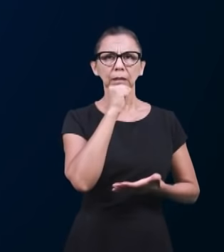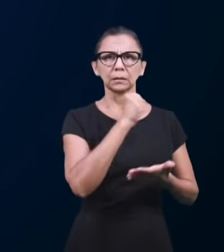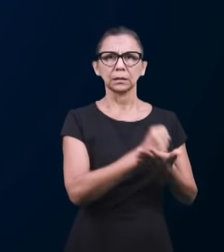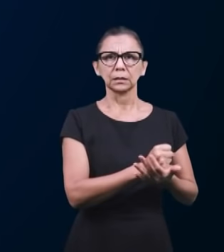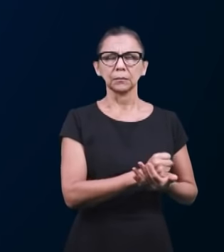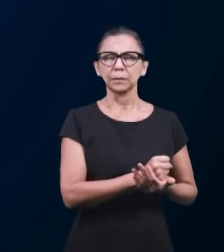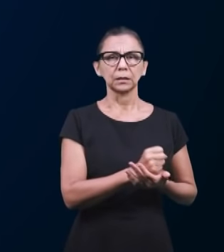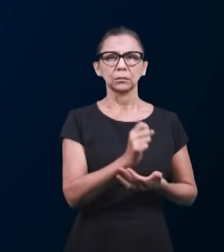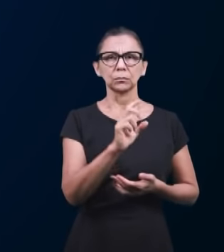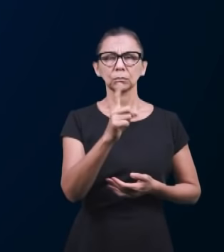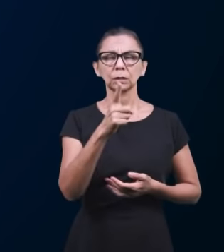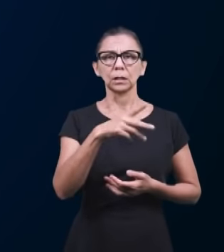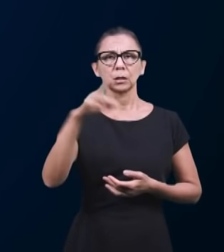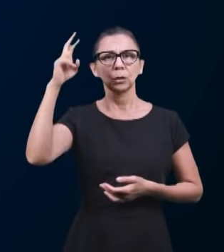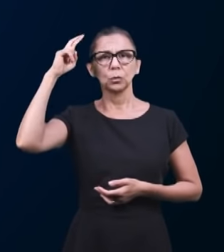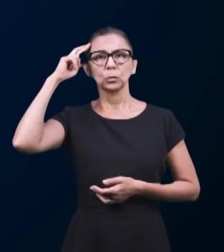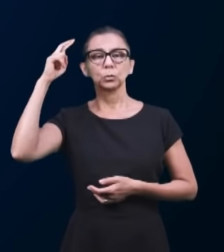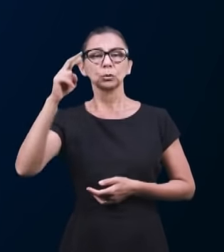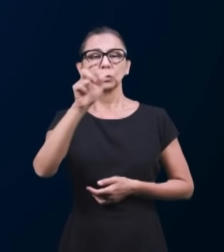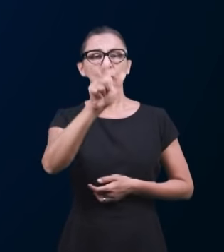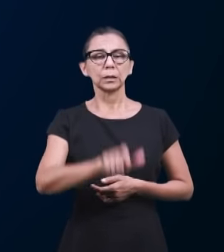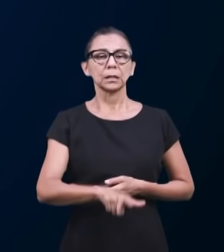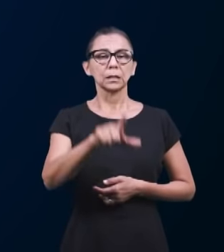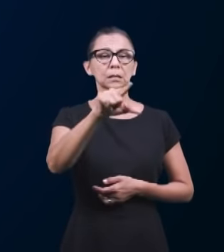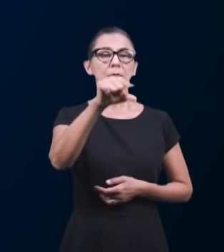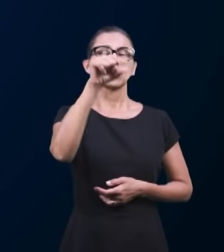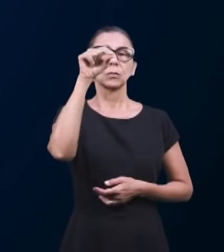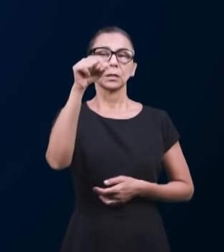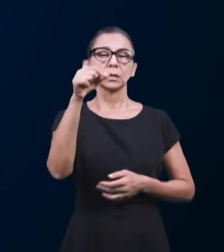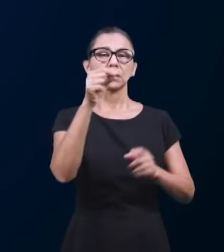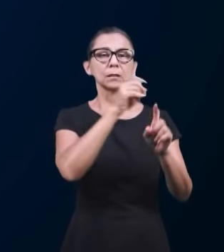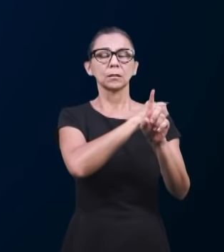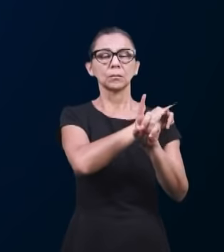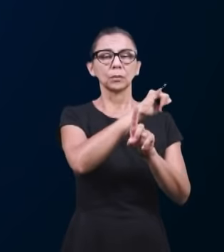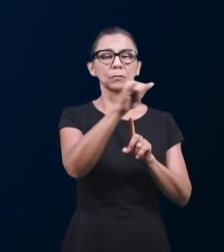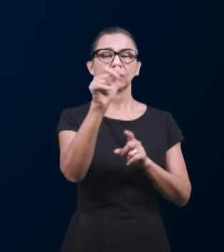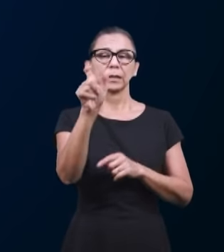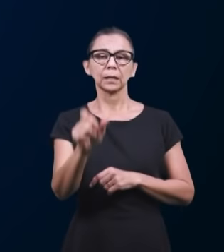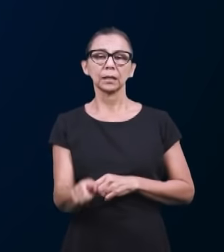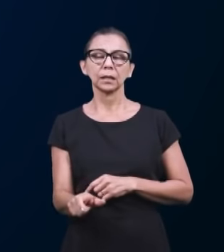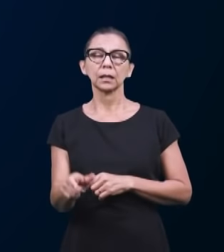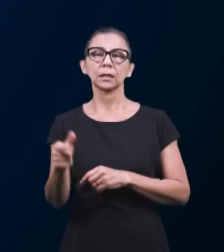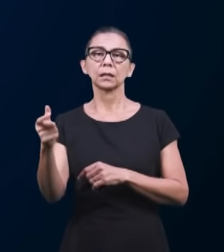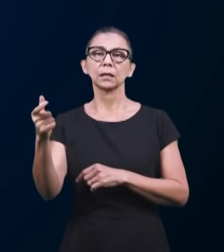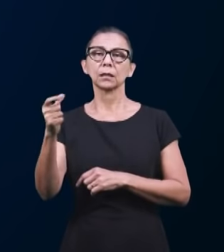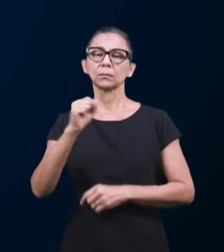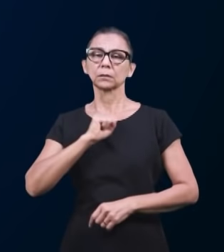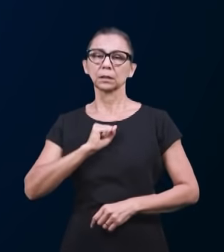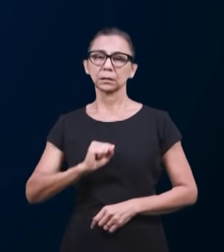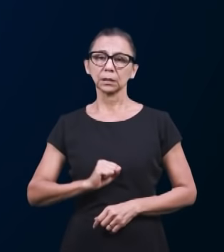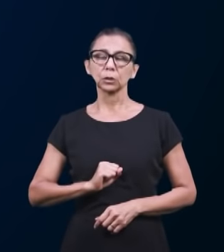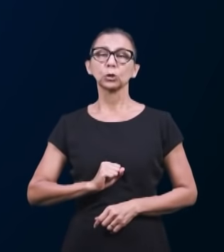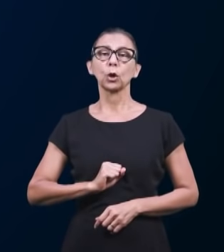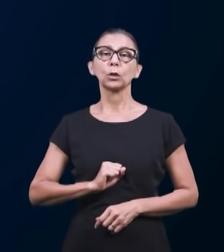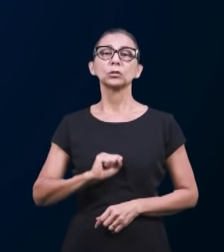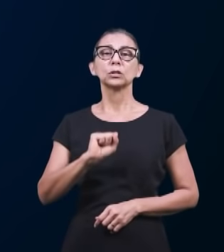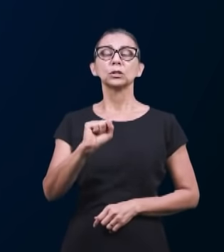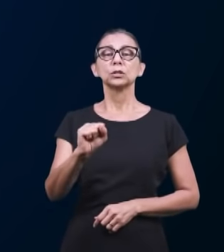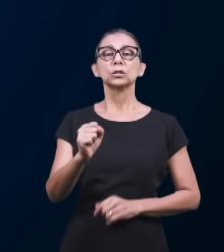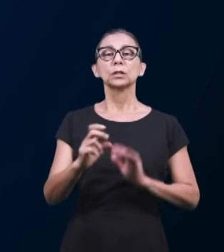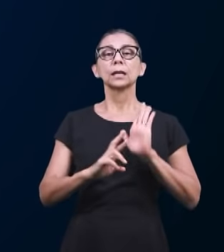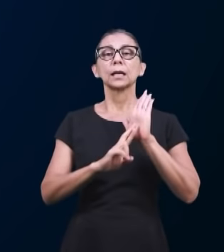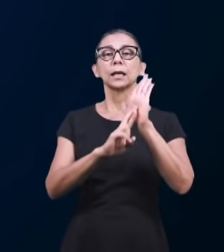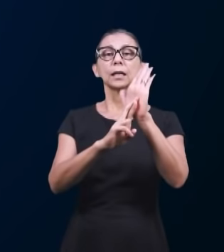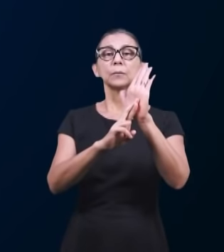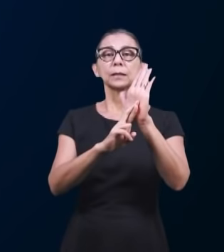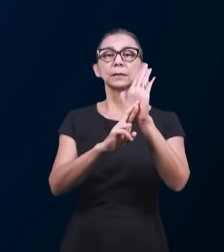Senhor levantava, ele escolhia o servo que seria o profeta ou o sacerdote e que falaria ao seu povo em